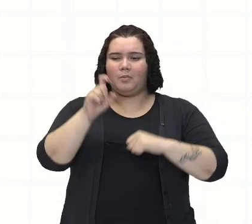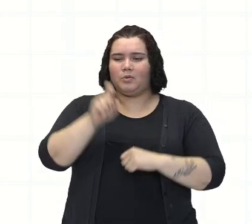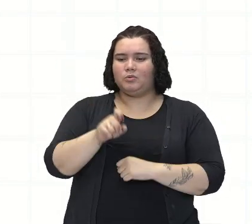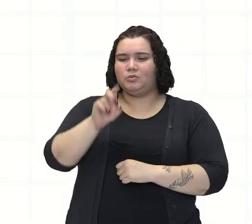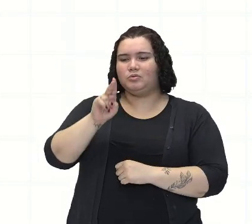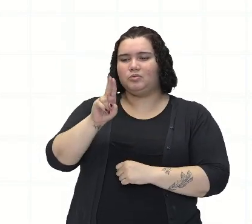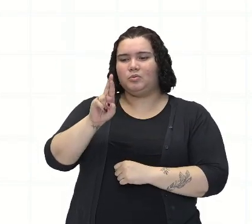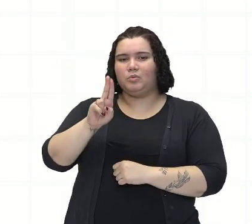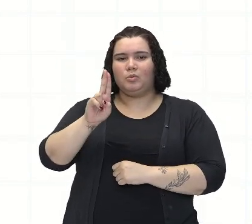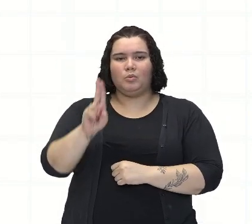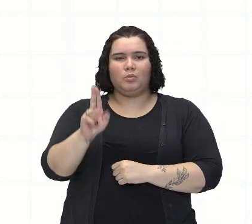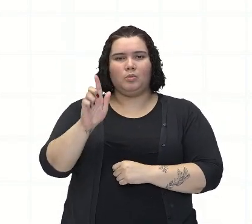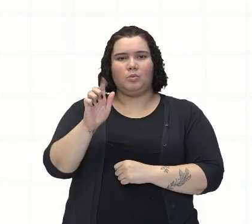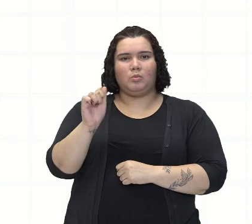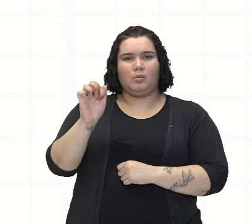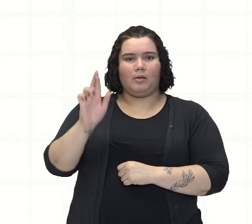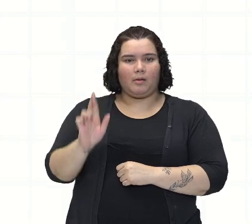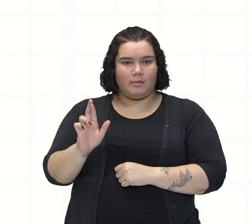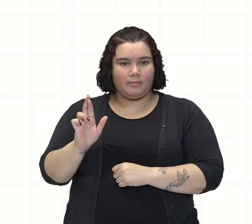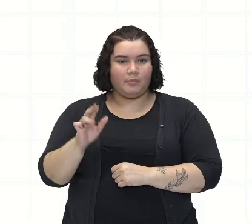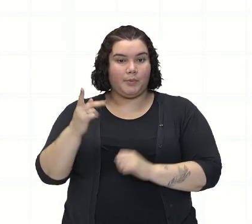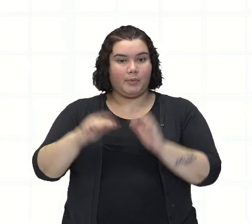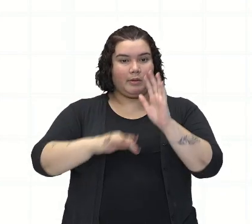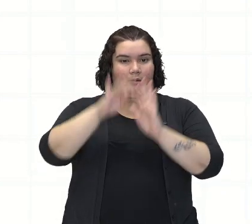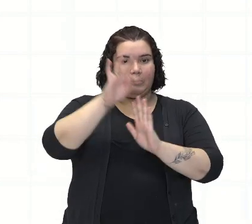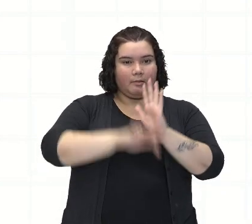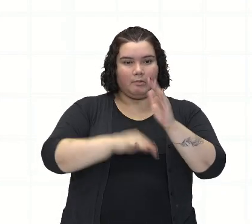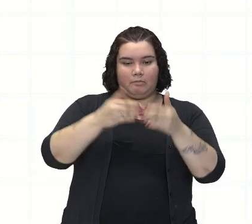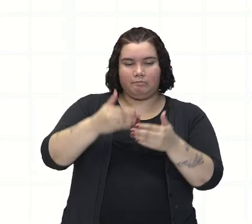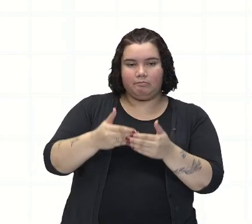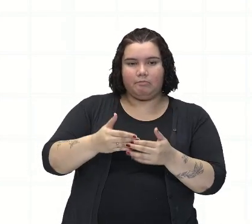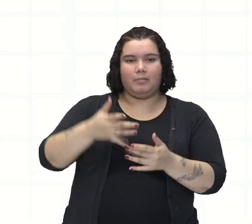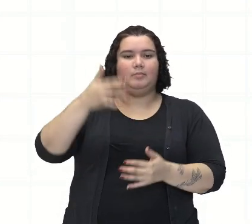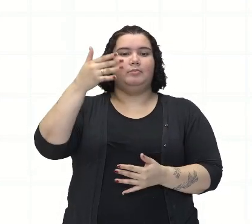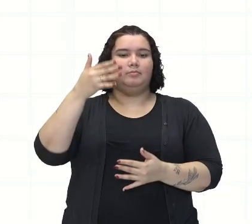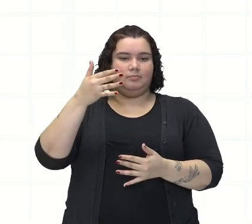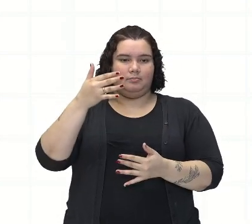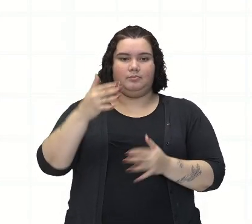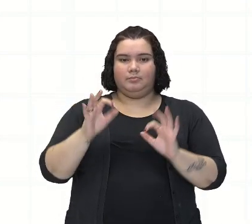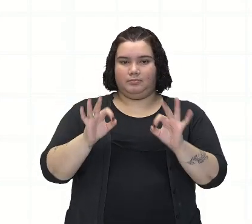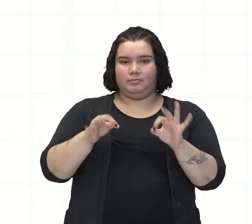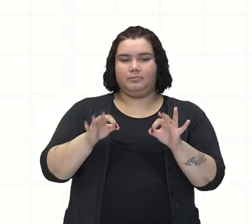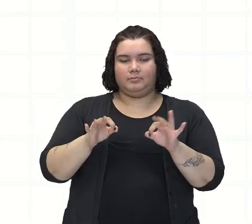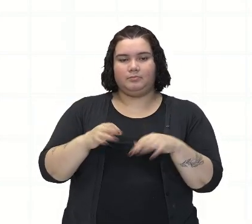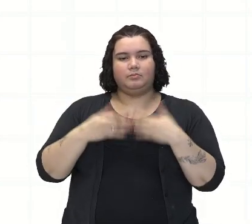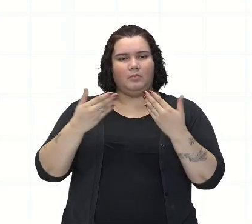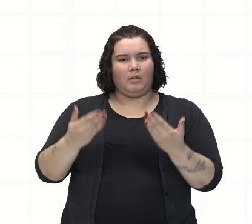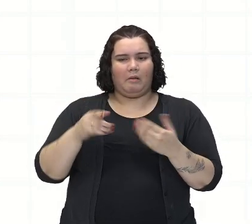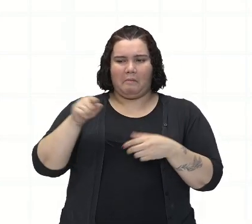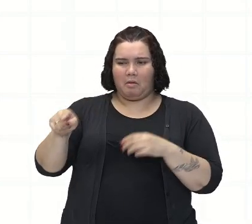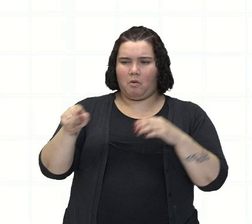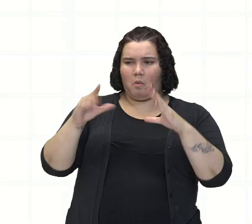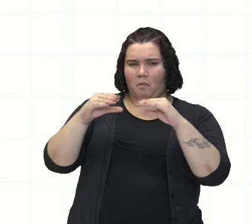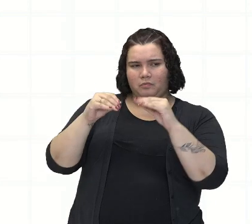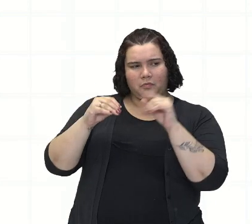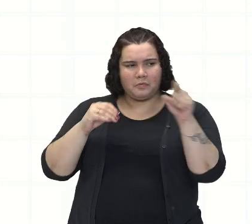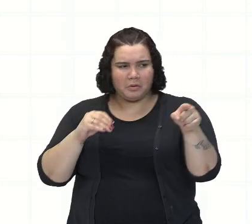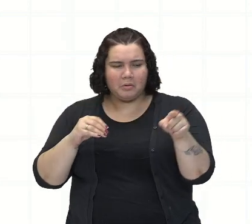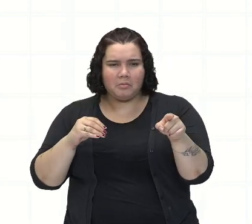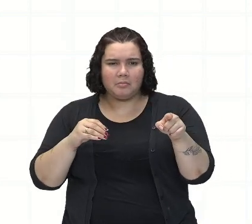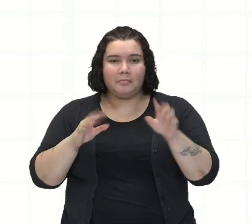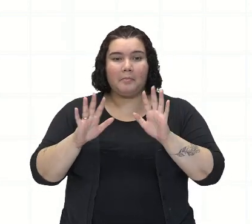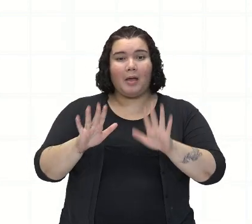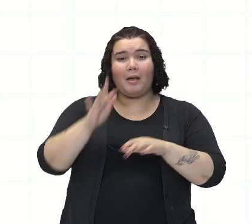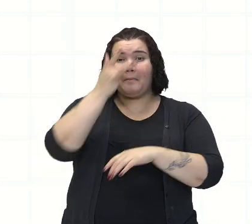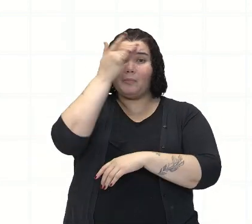bastante na linguagem da Nininha, no texto completo, que é esse churugar, como se fosse falar com você, como ele falou com você, ele churugou, só que as